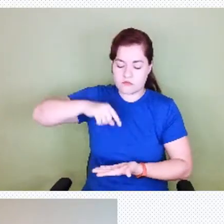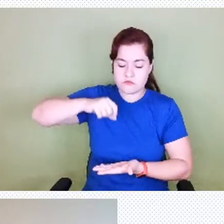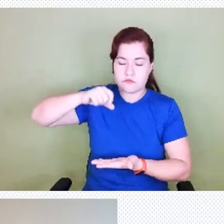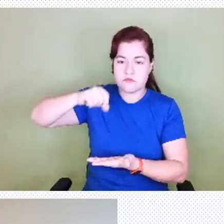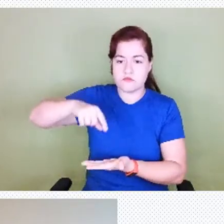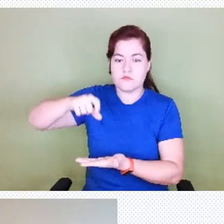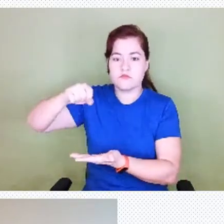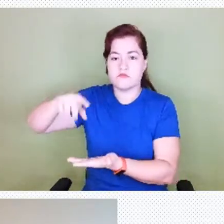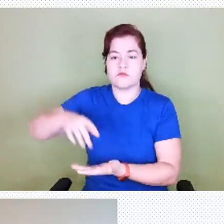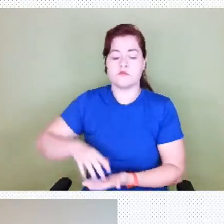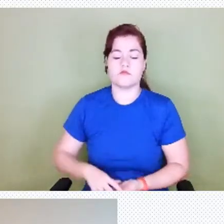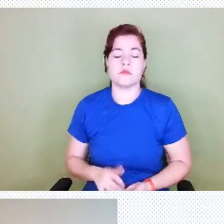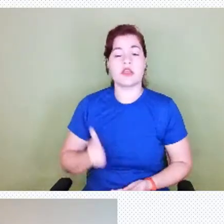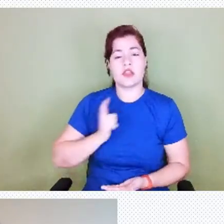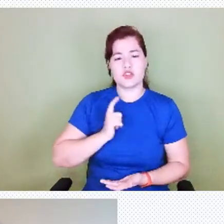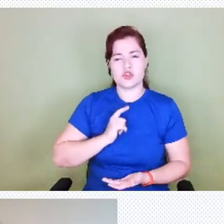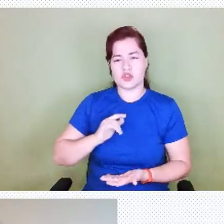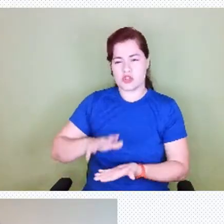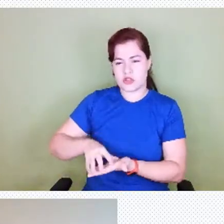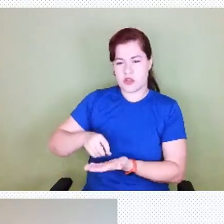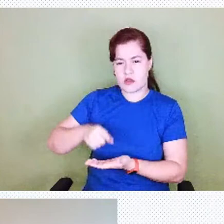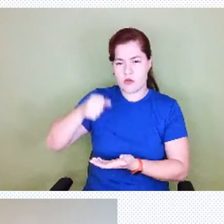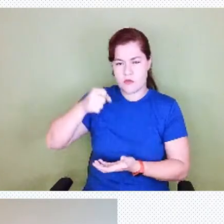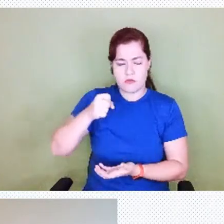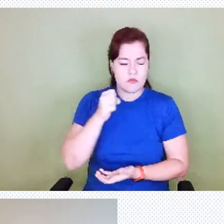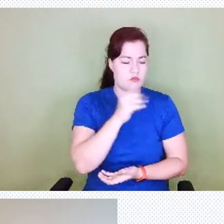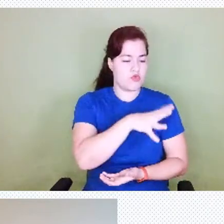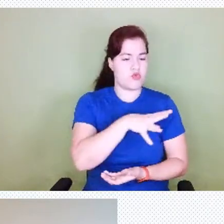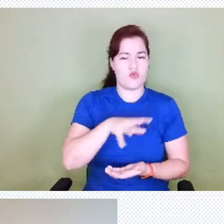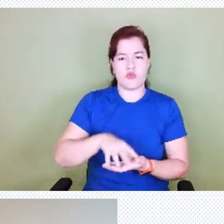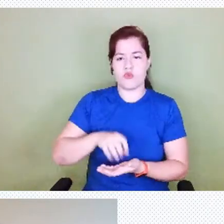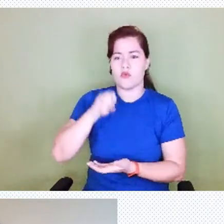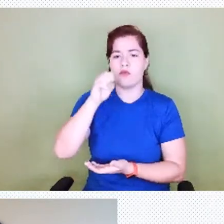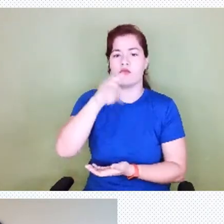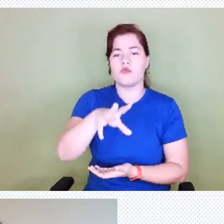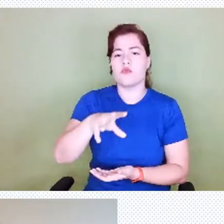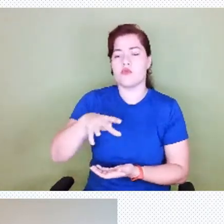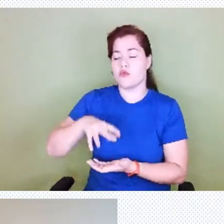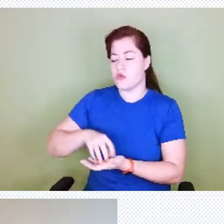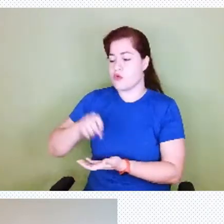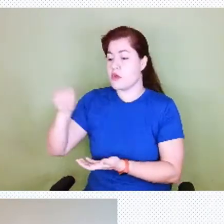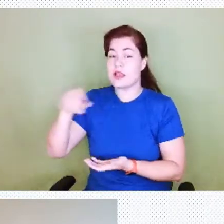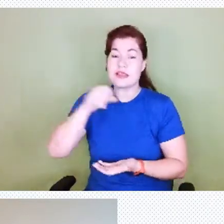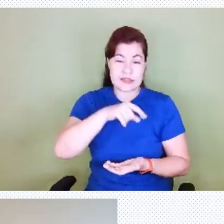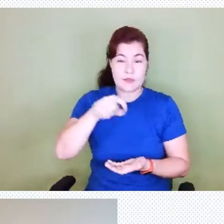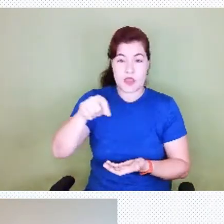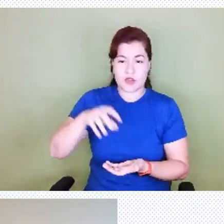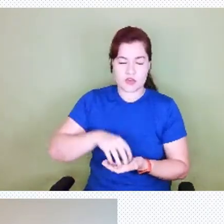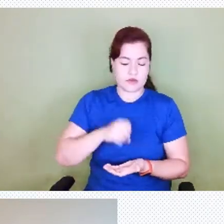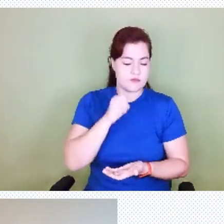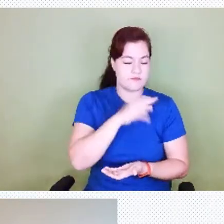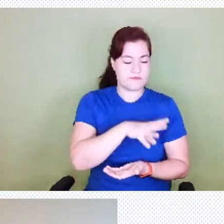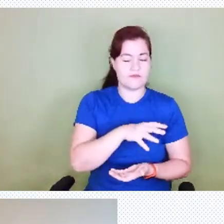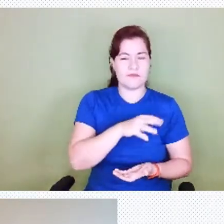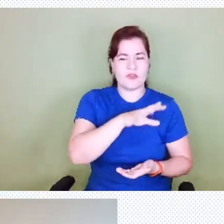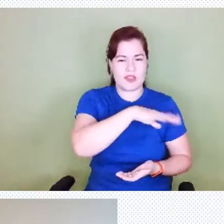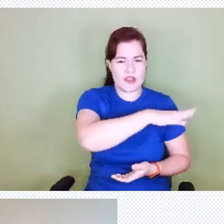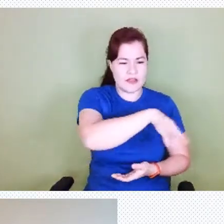cair no caminho, em terreno rochoso, entre os espinhos, onde ela se